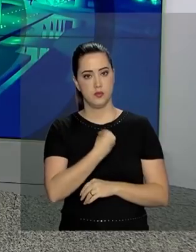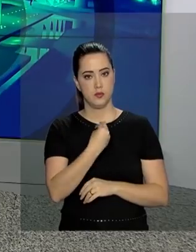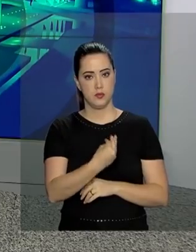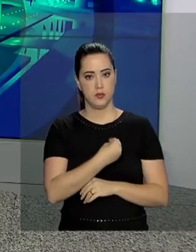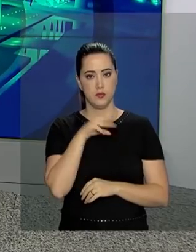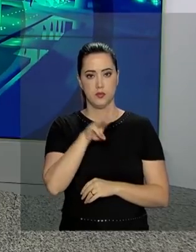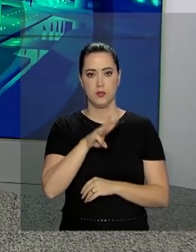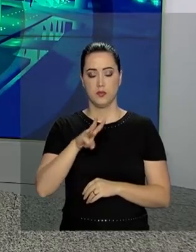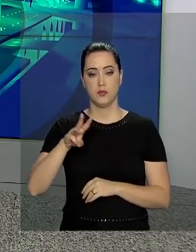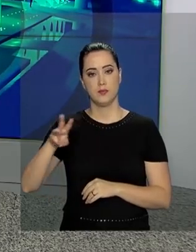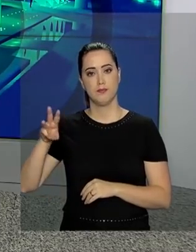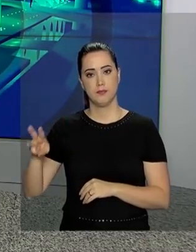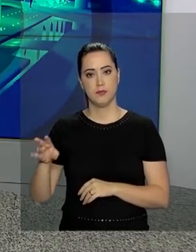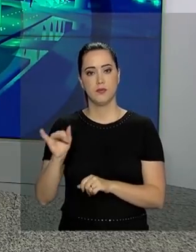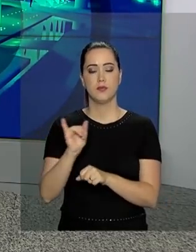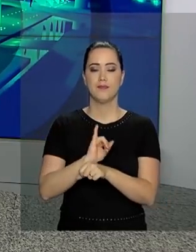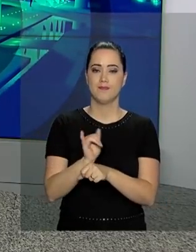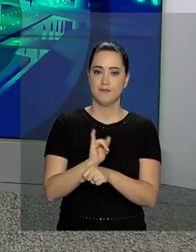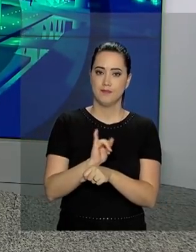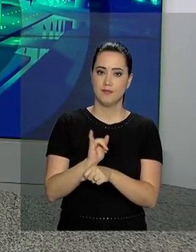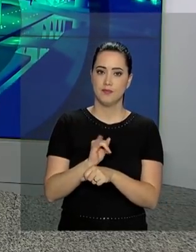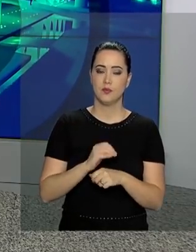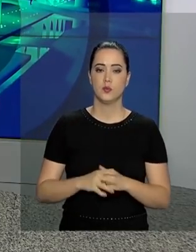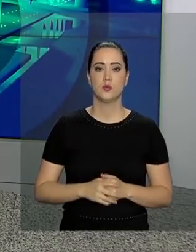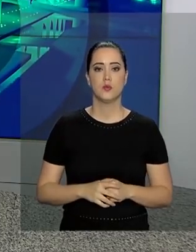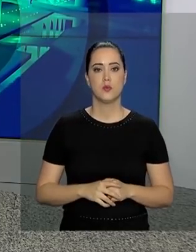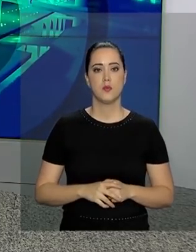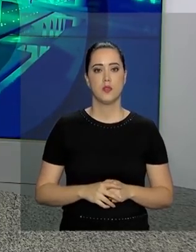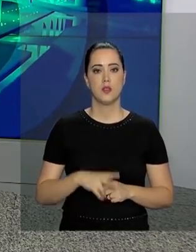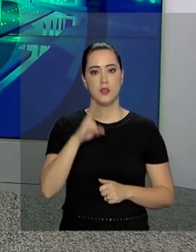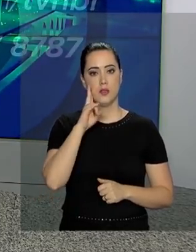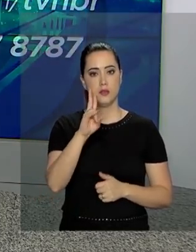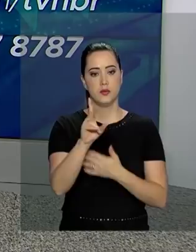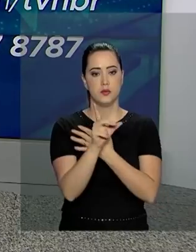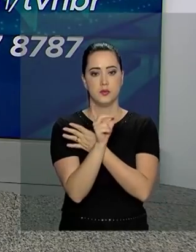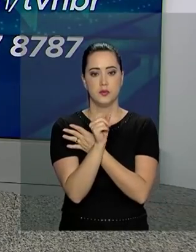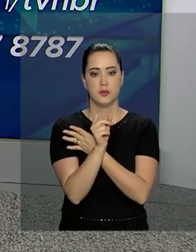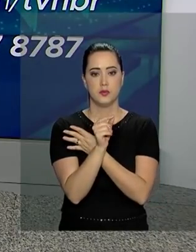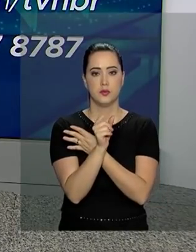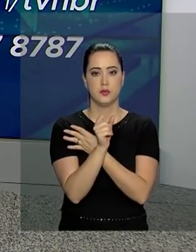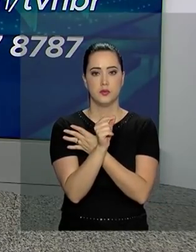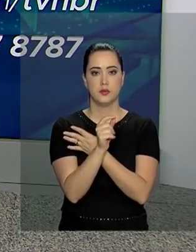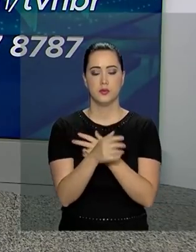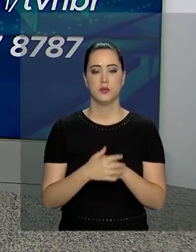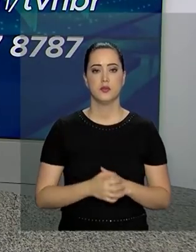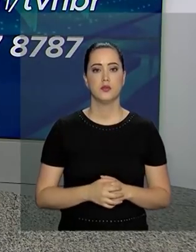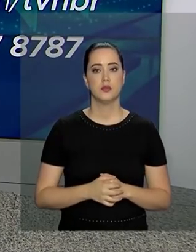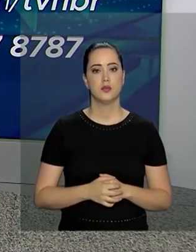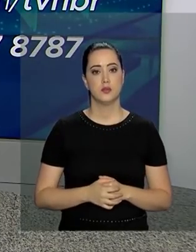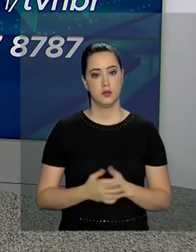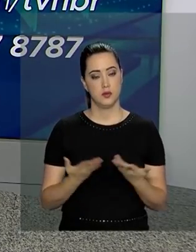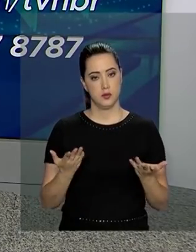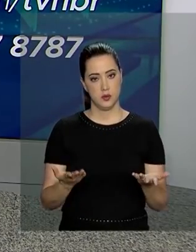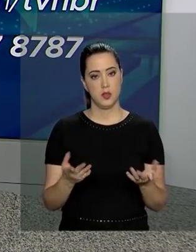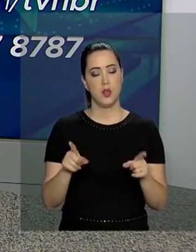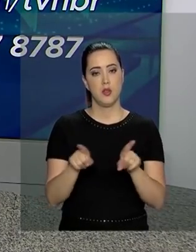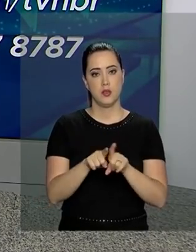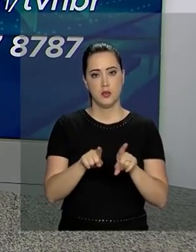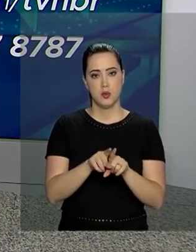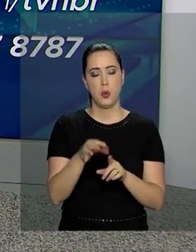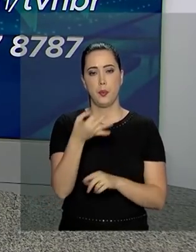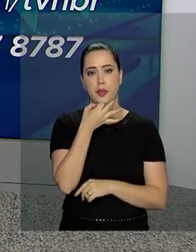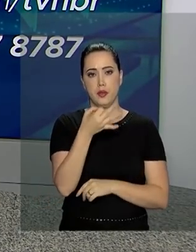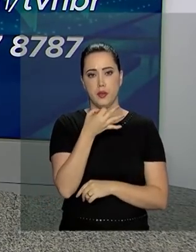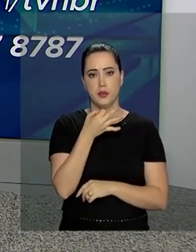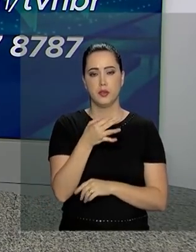você acompanha ao vivo pelo site da NBR e pelo canal no YouTube. Acesse também o nosso perfil no Twitter. E você pode ainda mandar